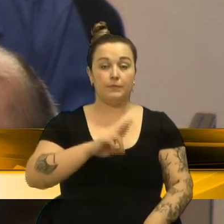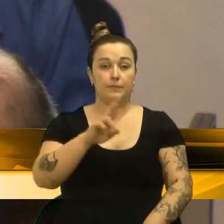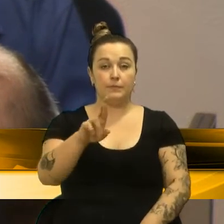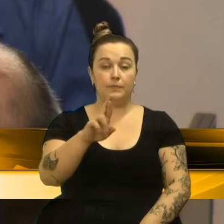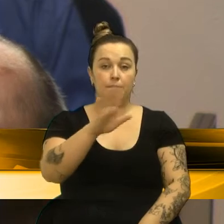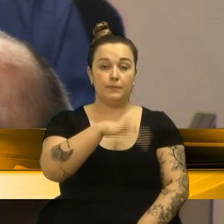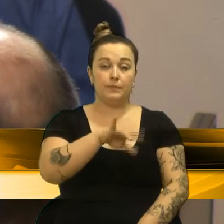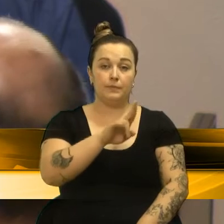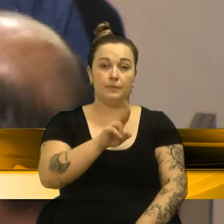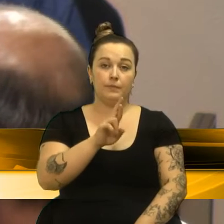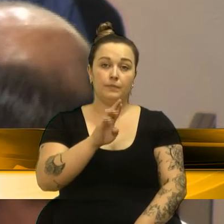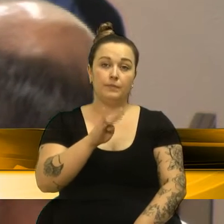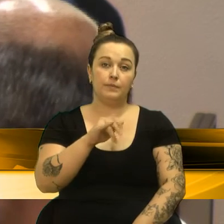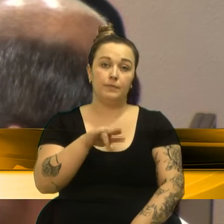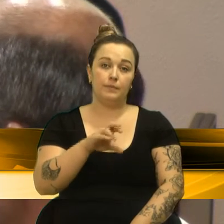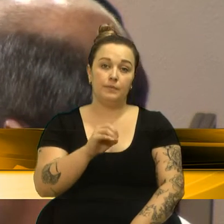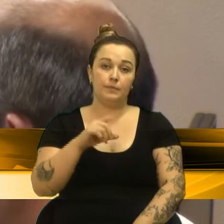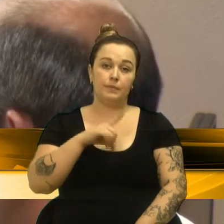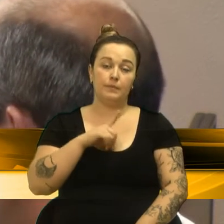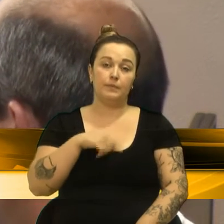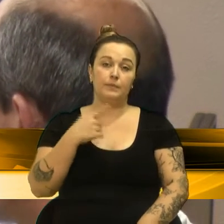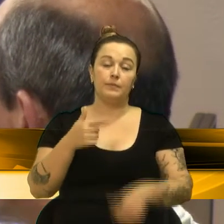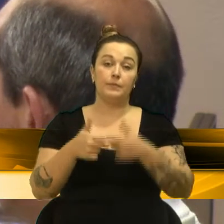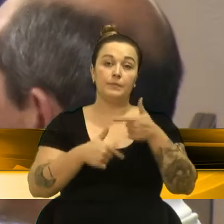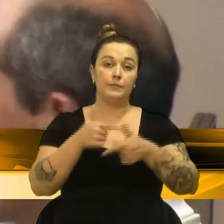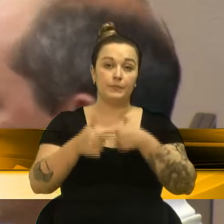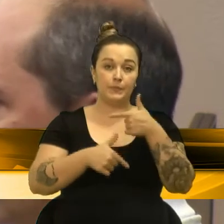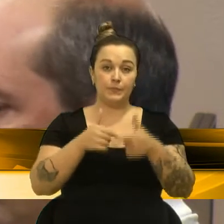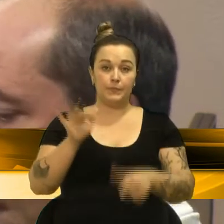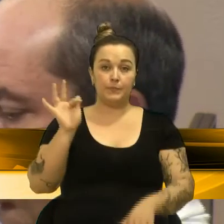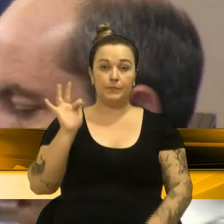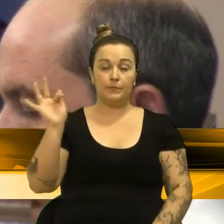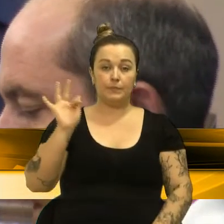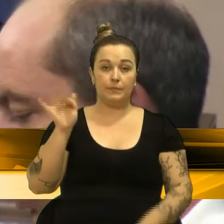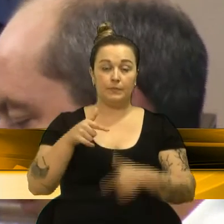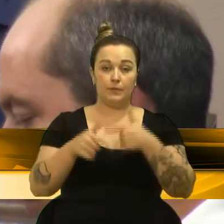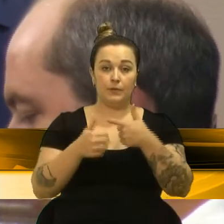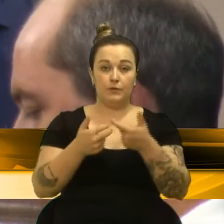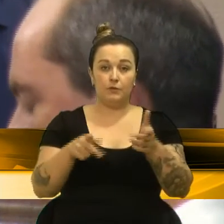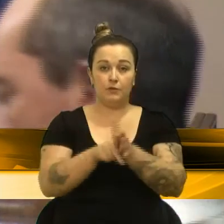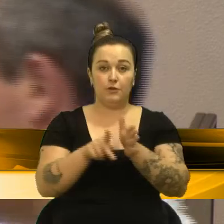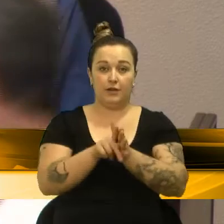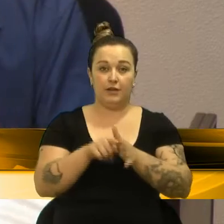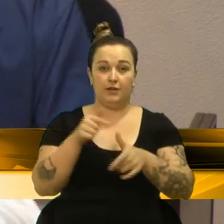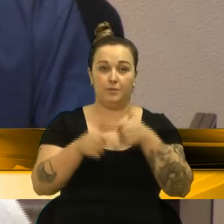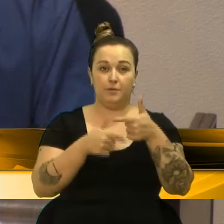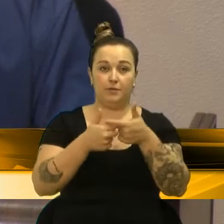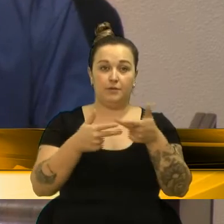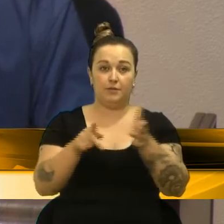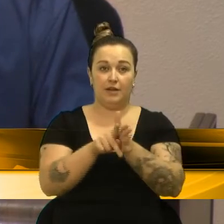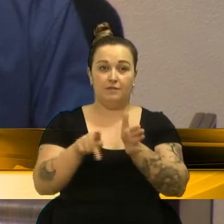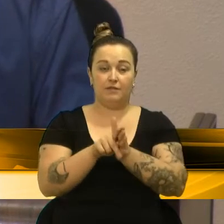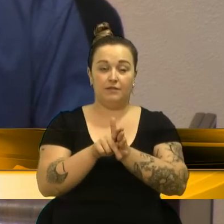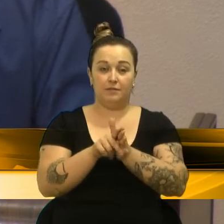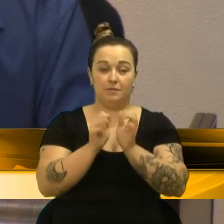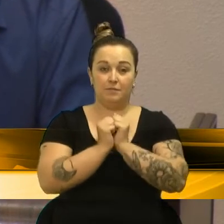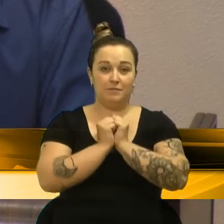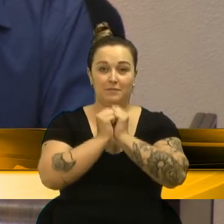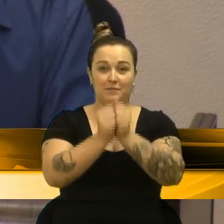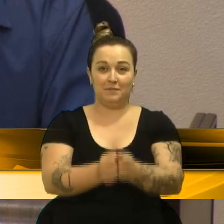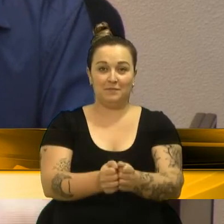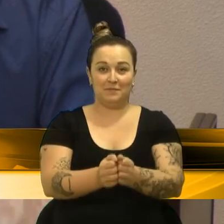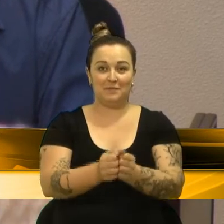urbanos. E. Um representante da Associação dos Aposentados e Pensionistas. F. Um representante de entidades ligadas aos direitos da criança e do